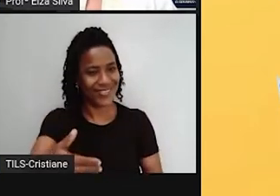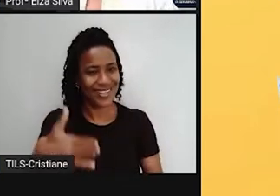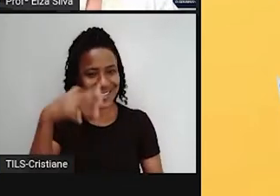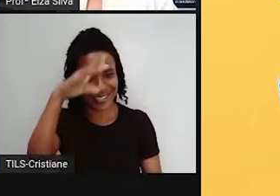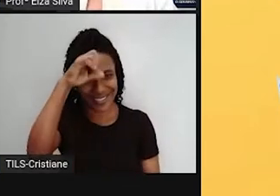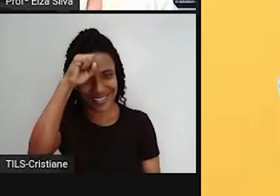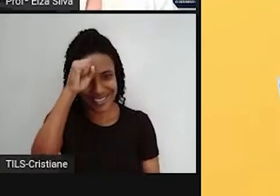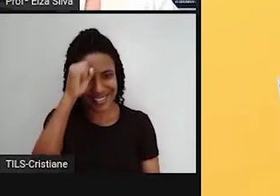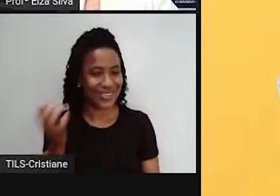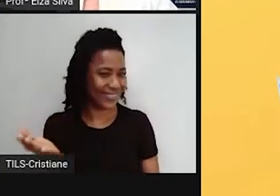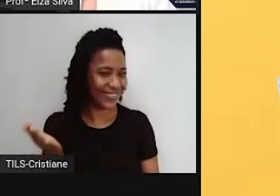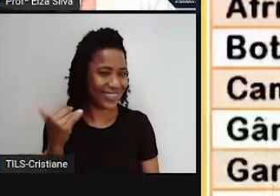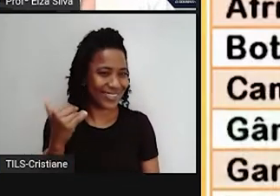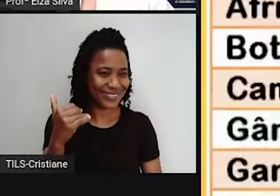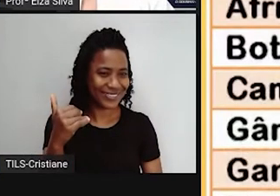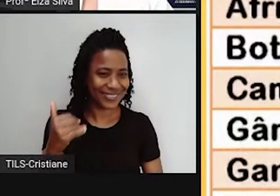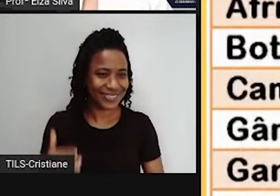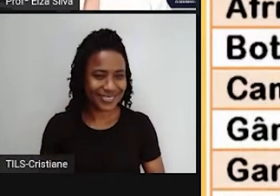go.